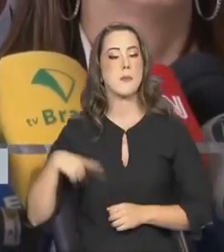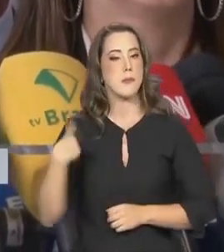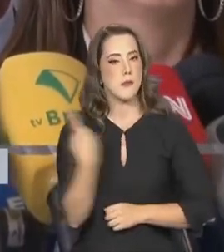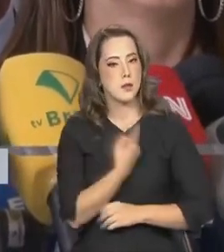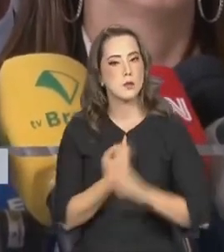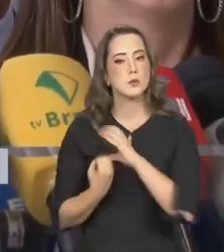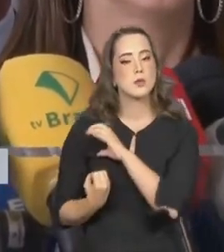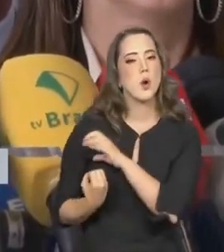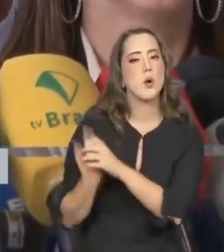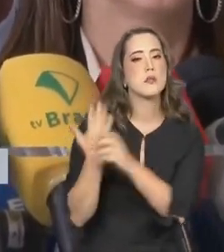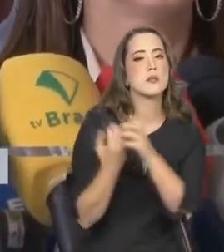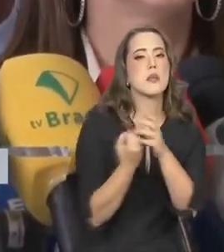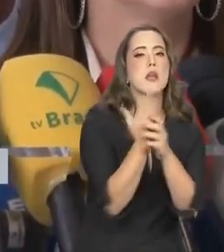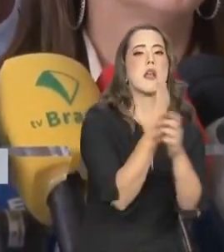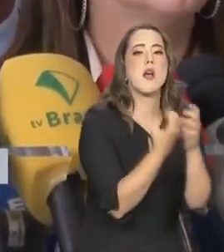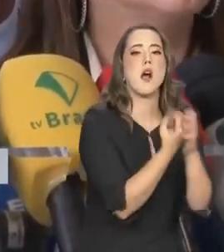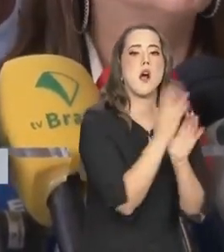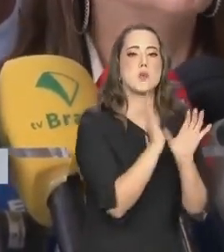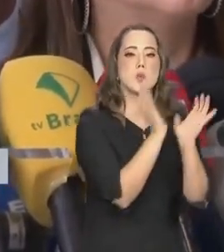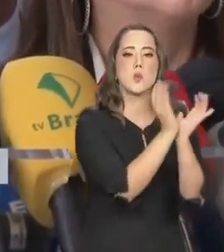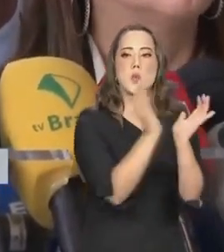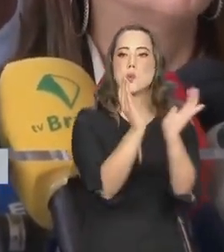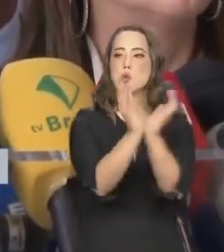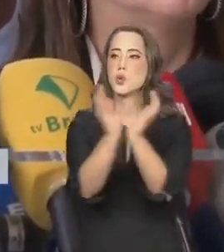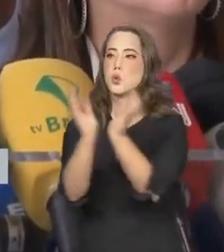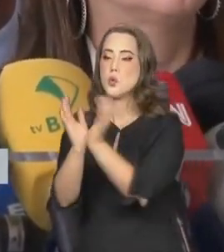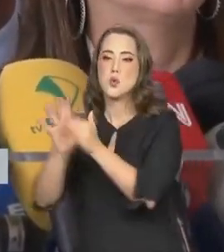Formamos diversas lideranças pelo Brasil.